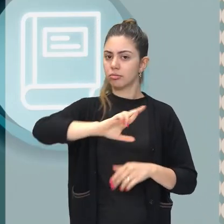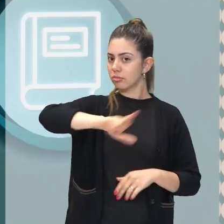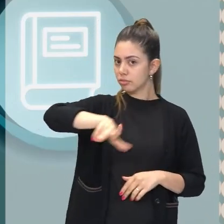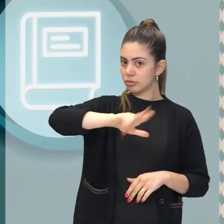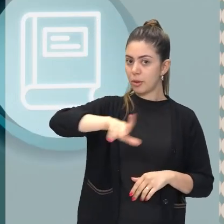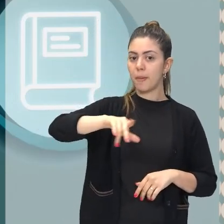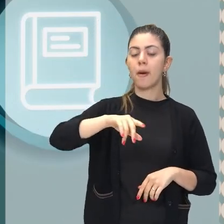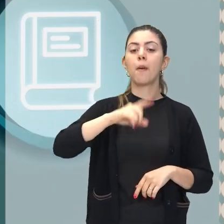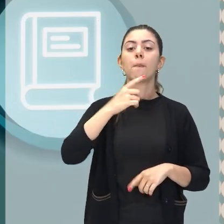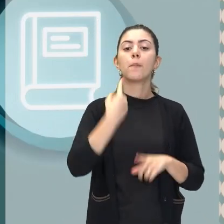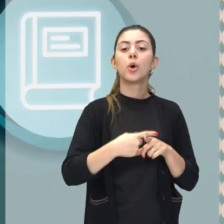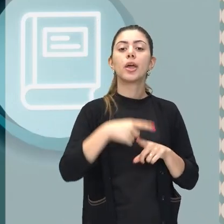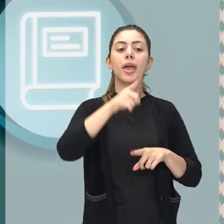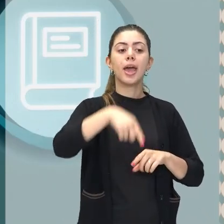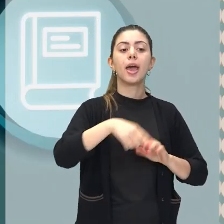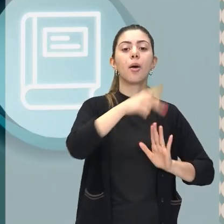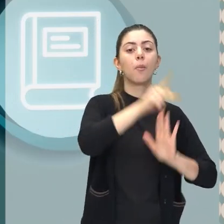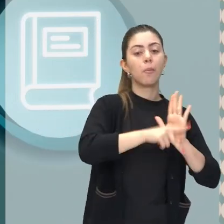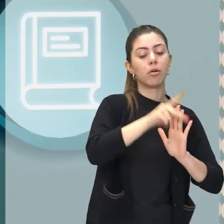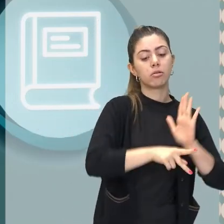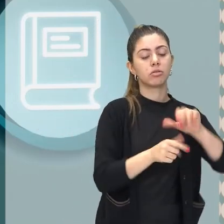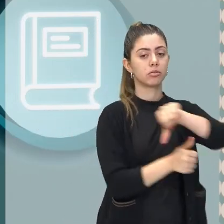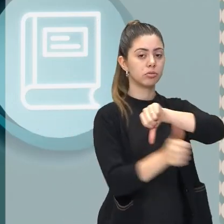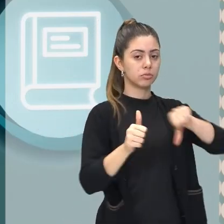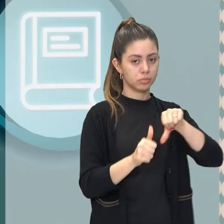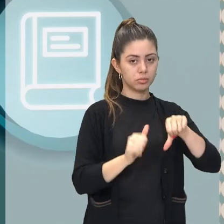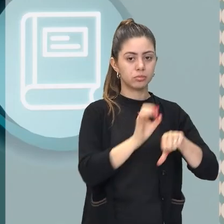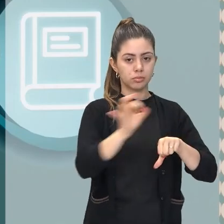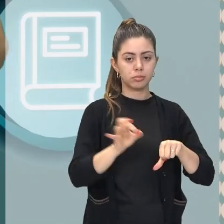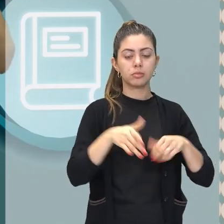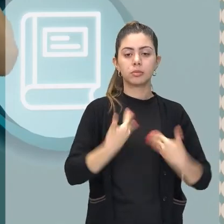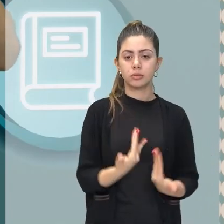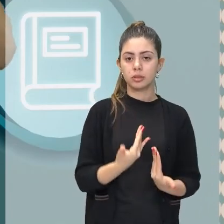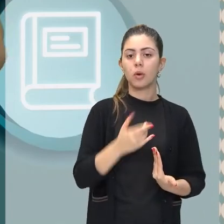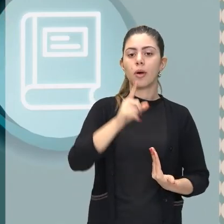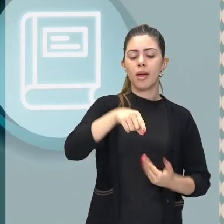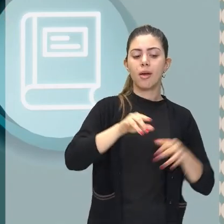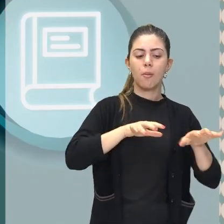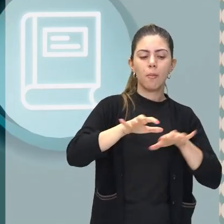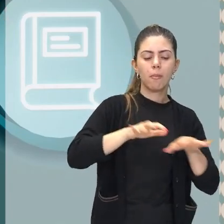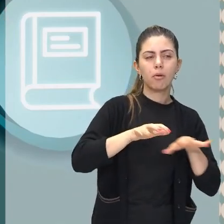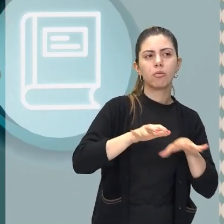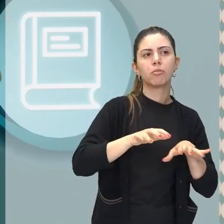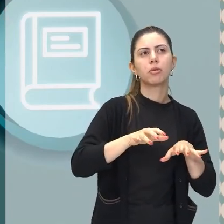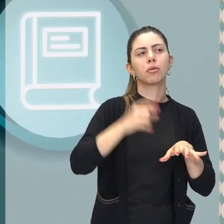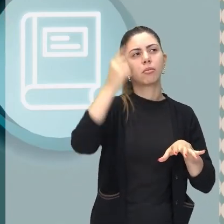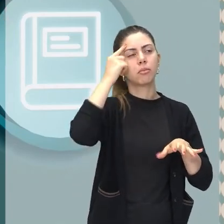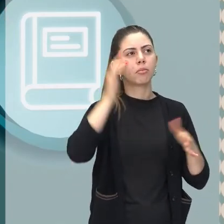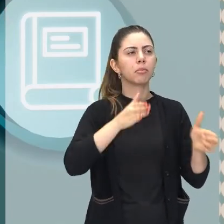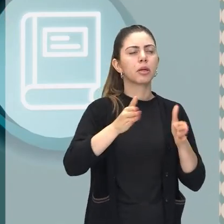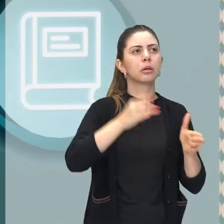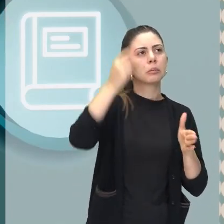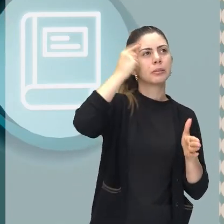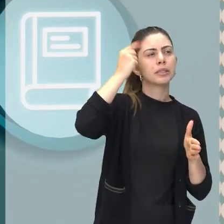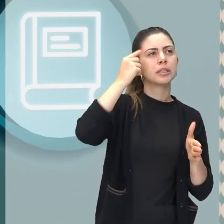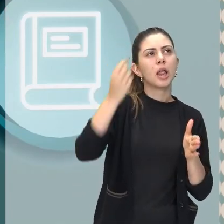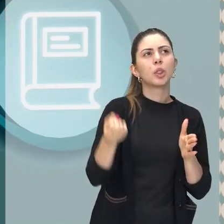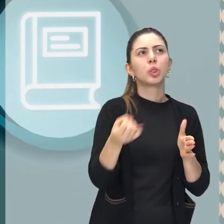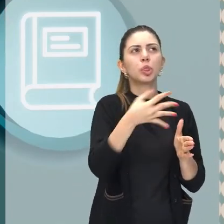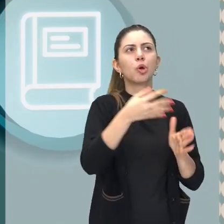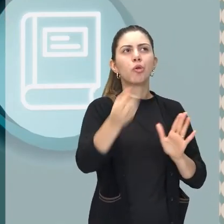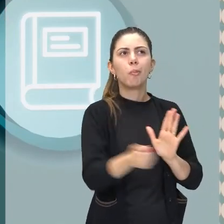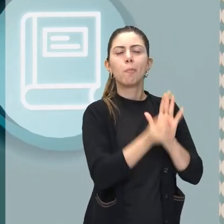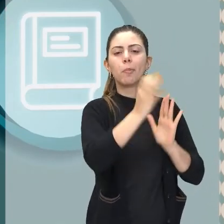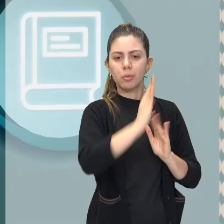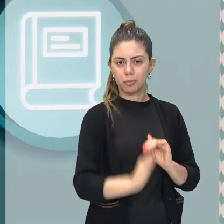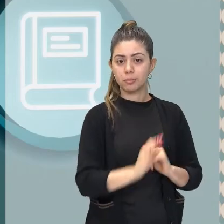literária, ele é um projeto de transição, onde eles estão ali naquele momento de pensar numa identidade literária para o